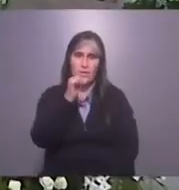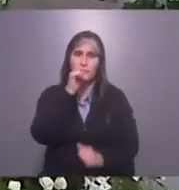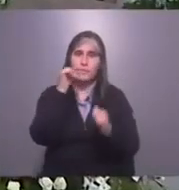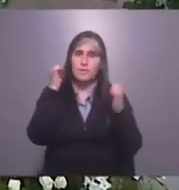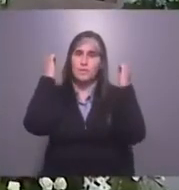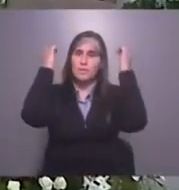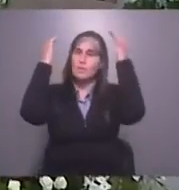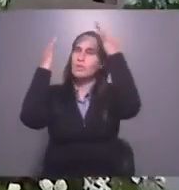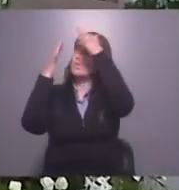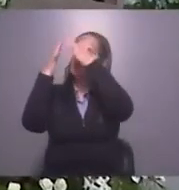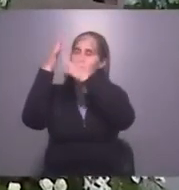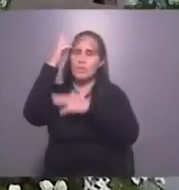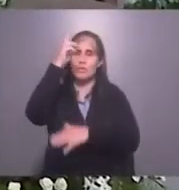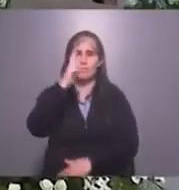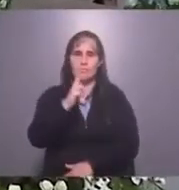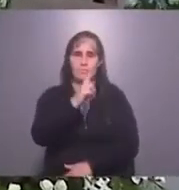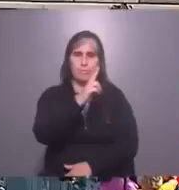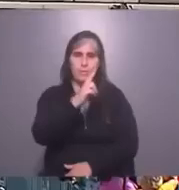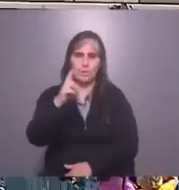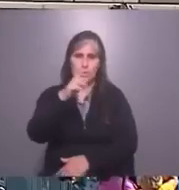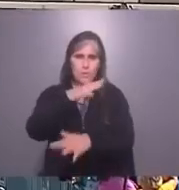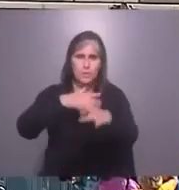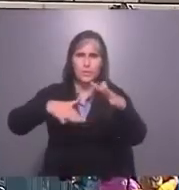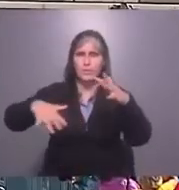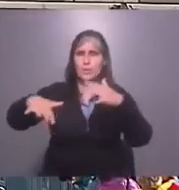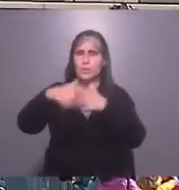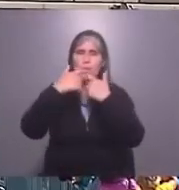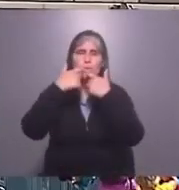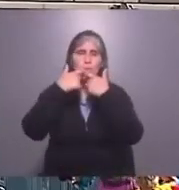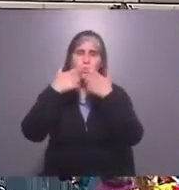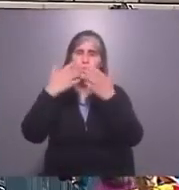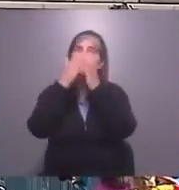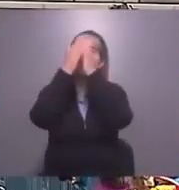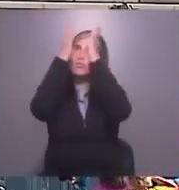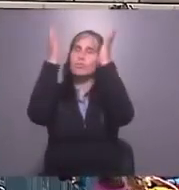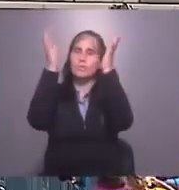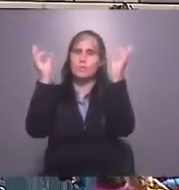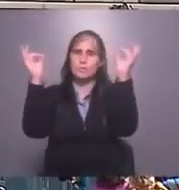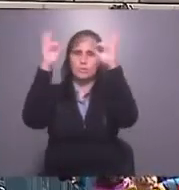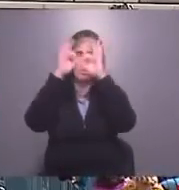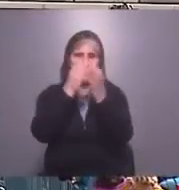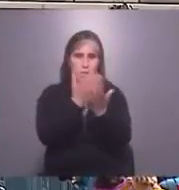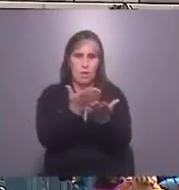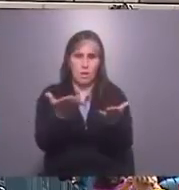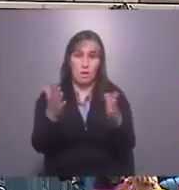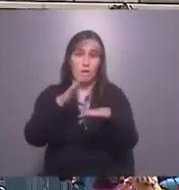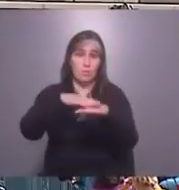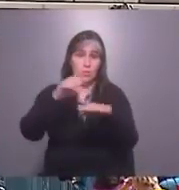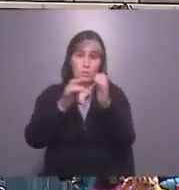nos abençoou com toda a espécie de bênçãos espirituais em Cristo.